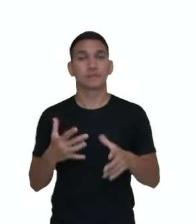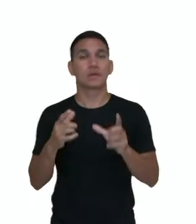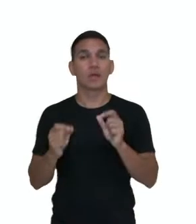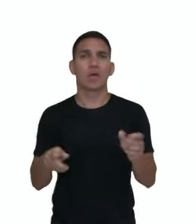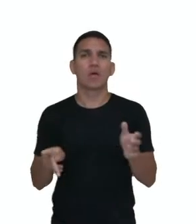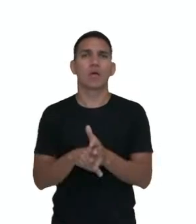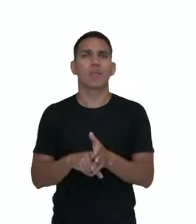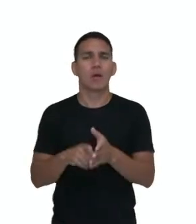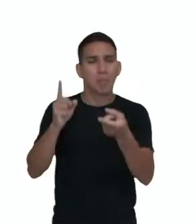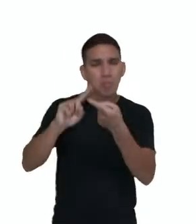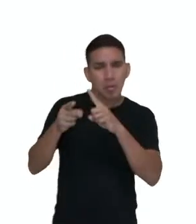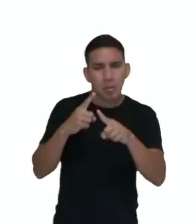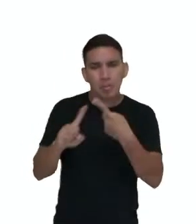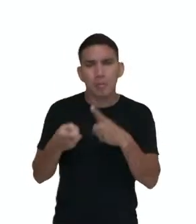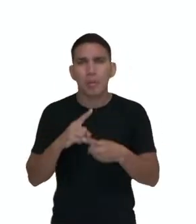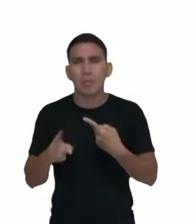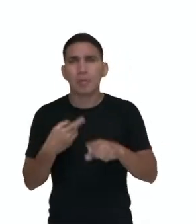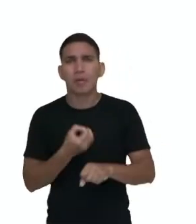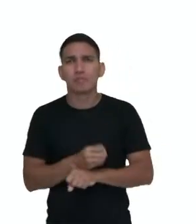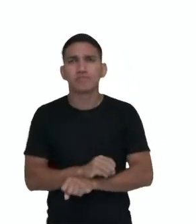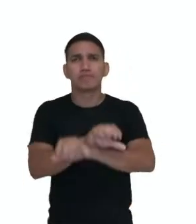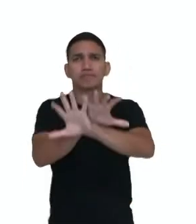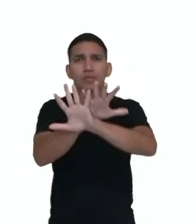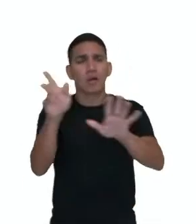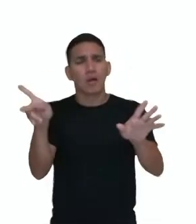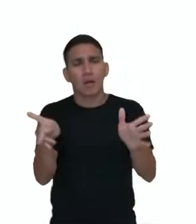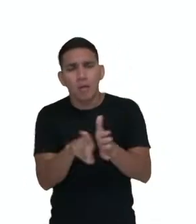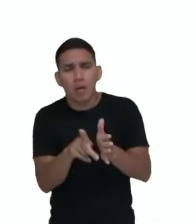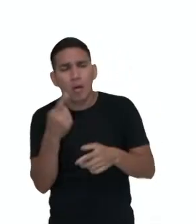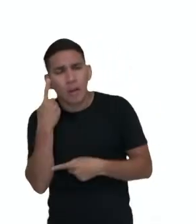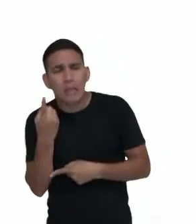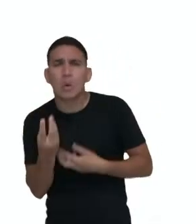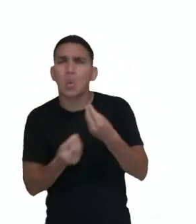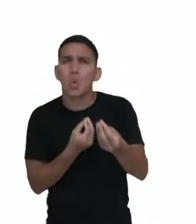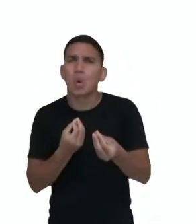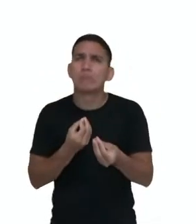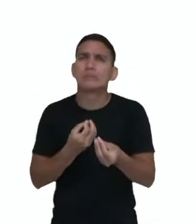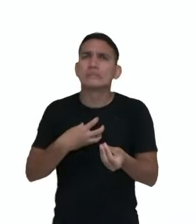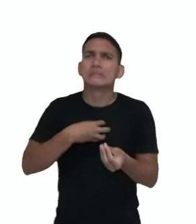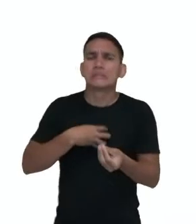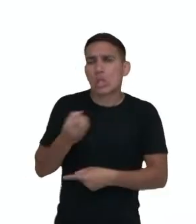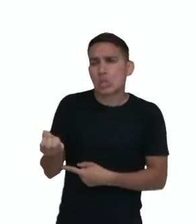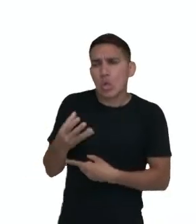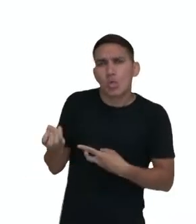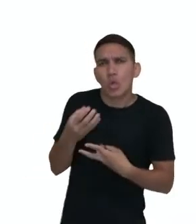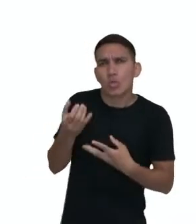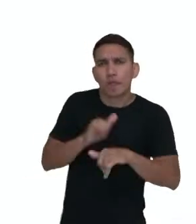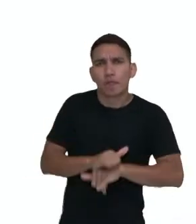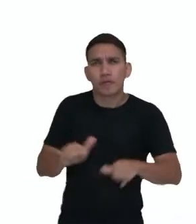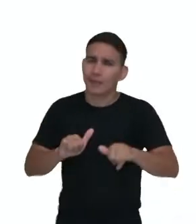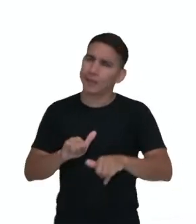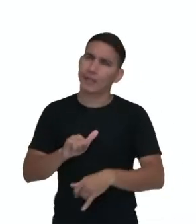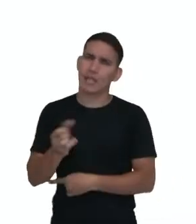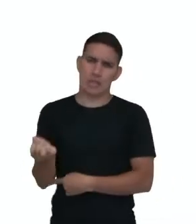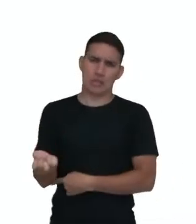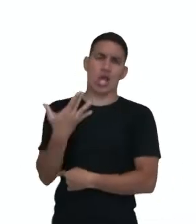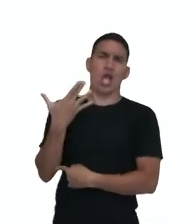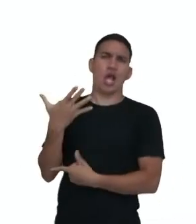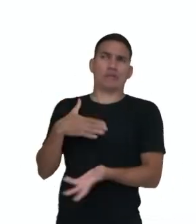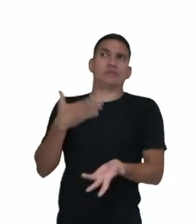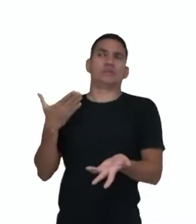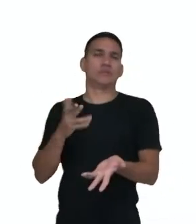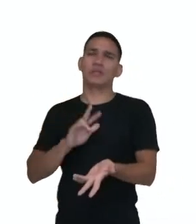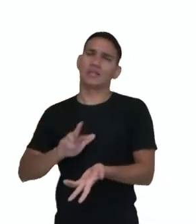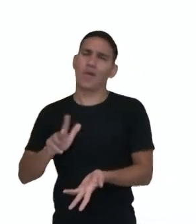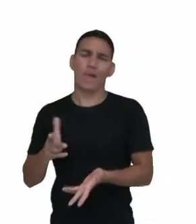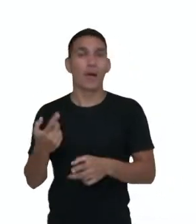com veículos online procurando novas formas de engajar os leitores, não é nenhuma surpresa que eles passem a